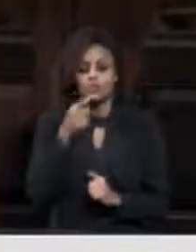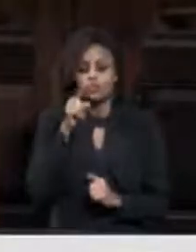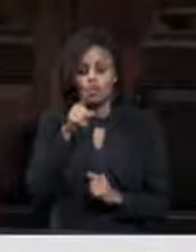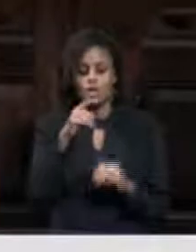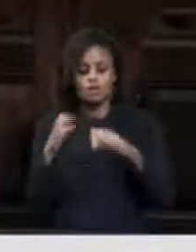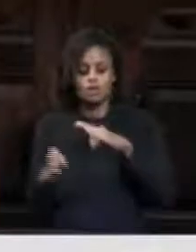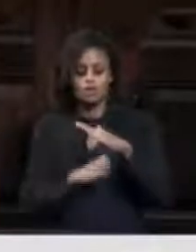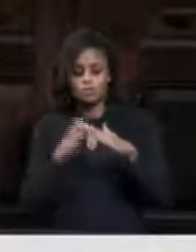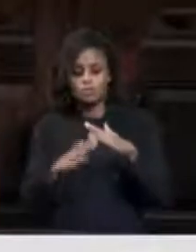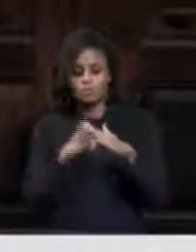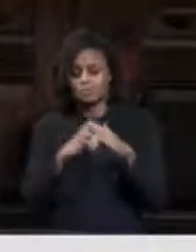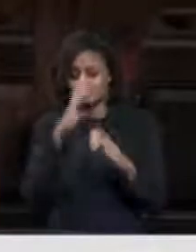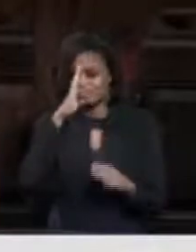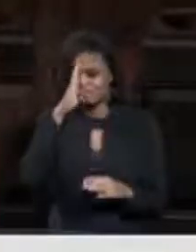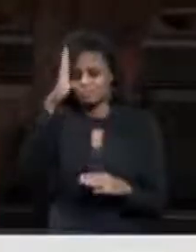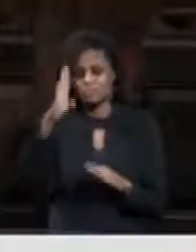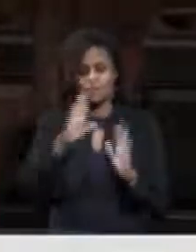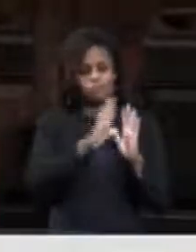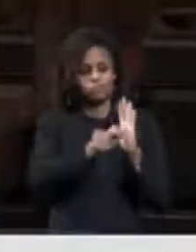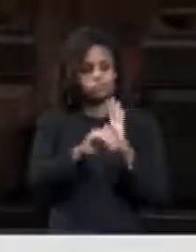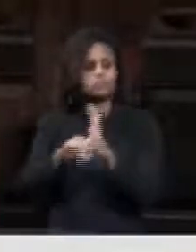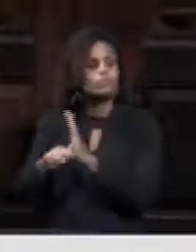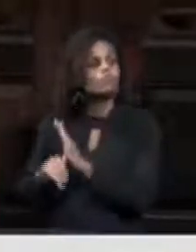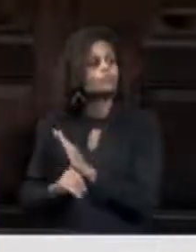da corrupção que graça